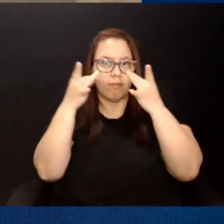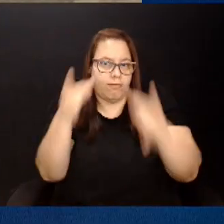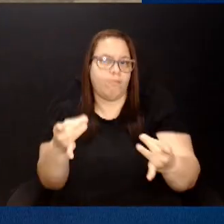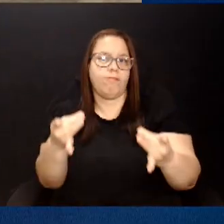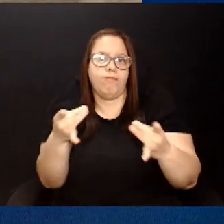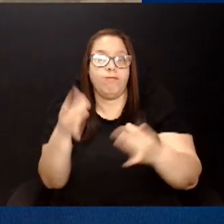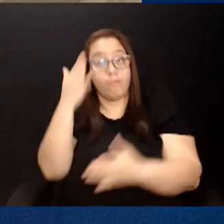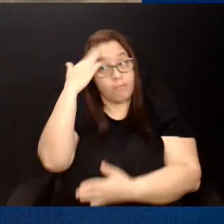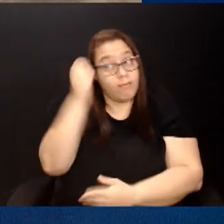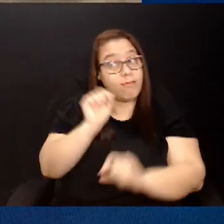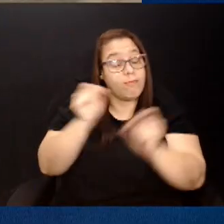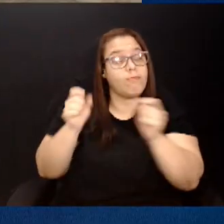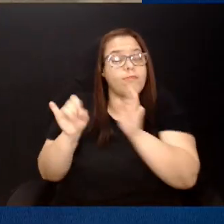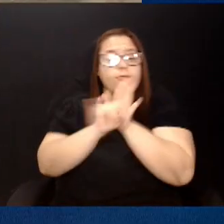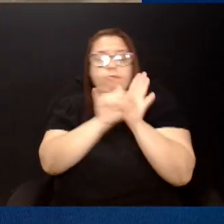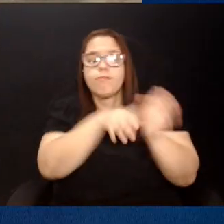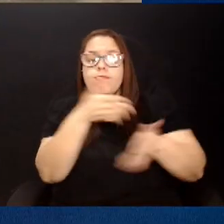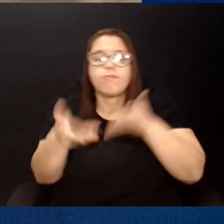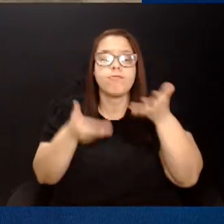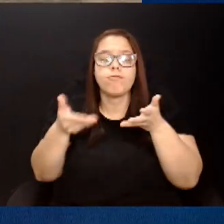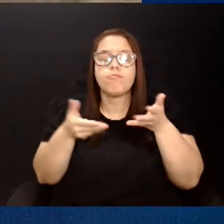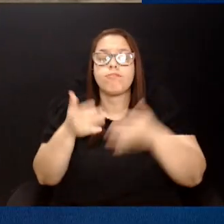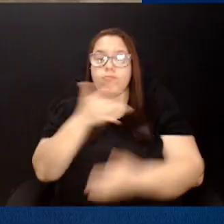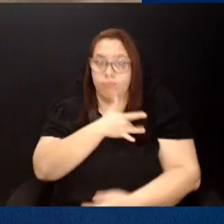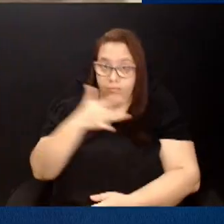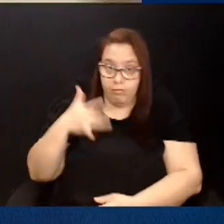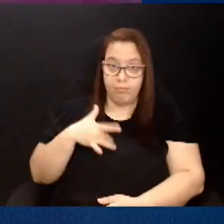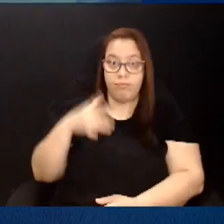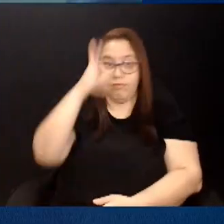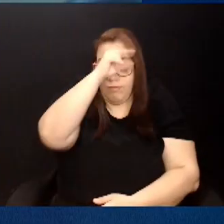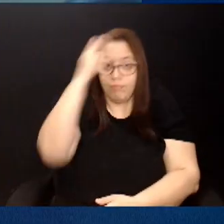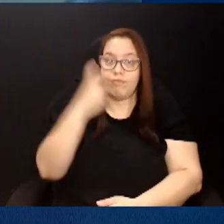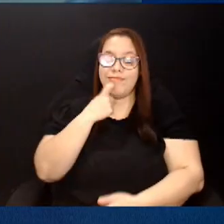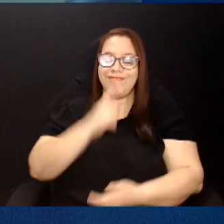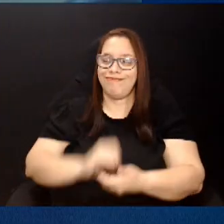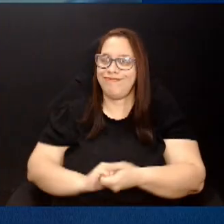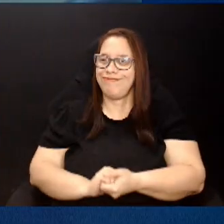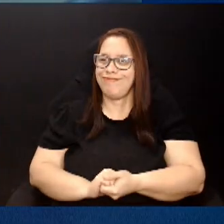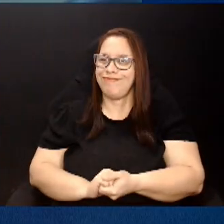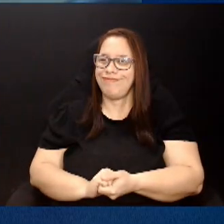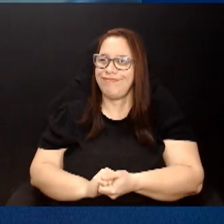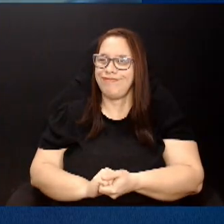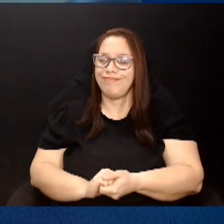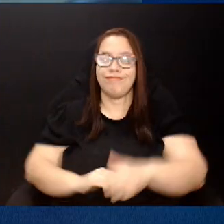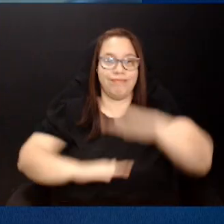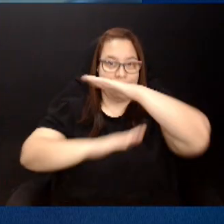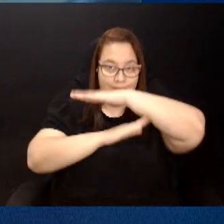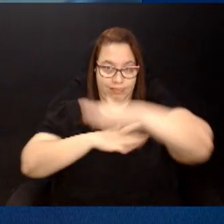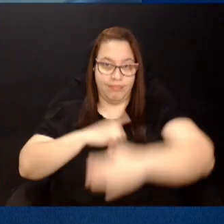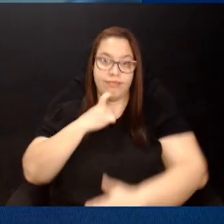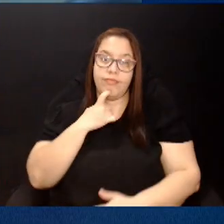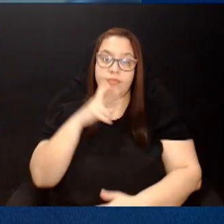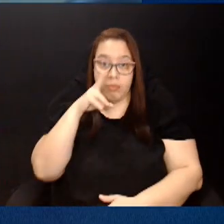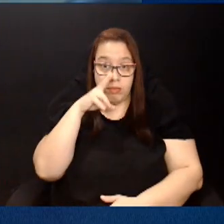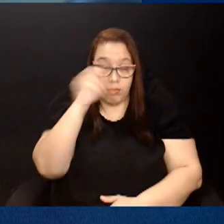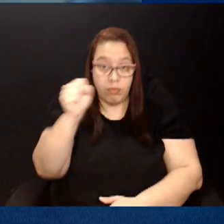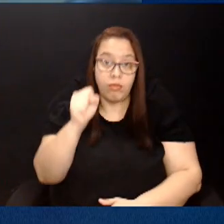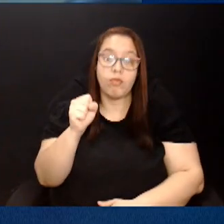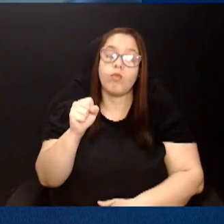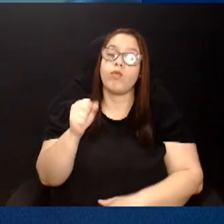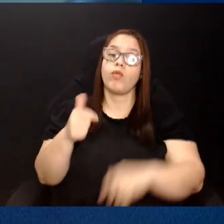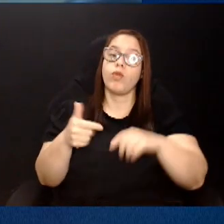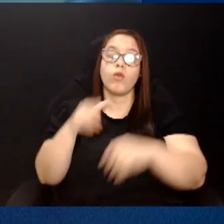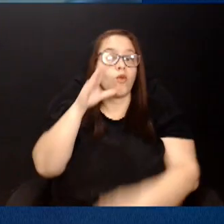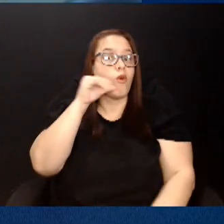como identificar os agentes de saúde da Prefeitura de Campinas. Câmara de Campinas reforça quadro dos servidores